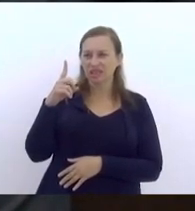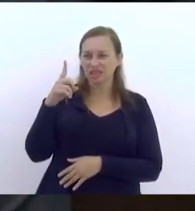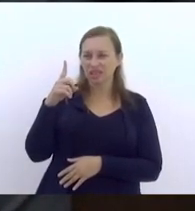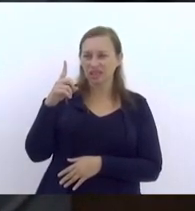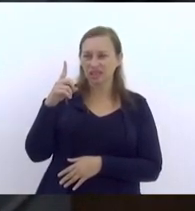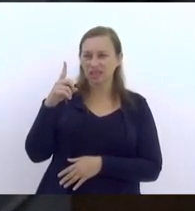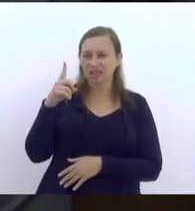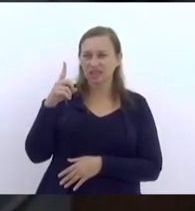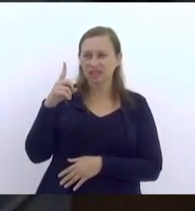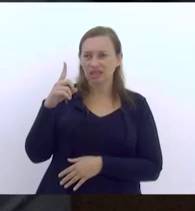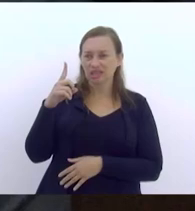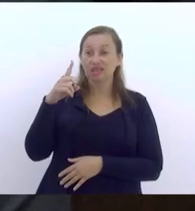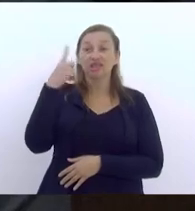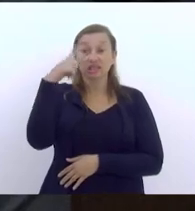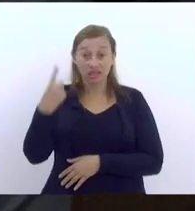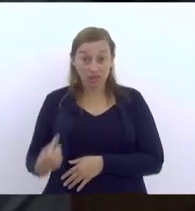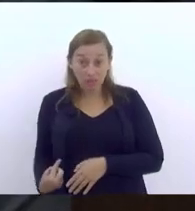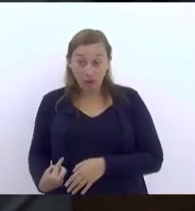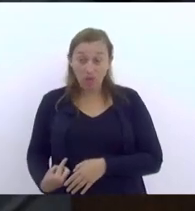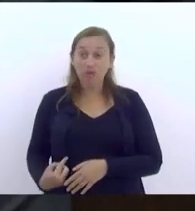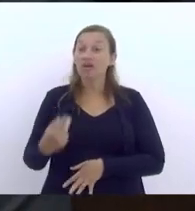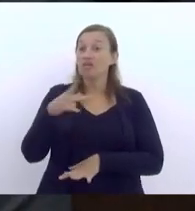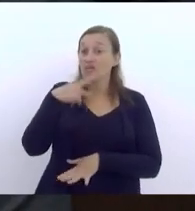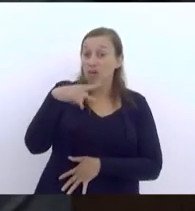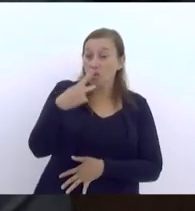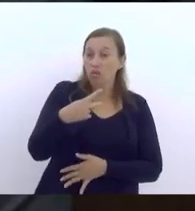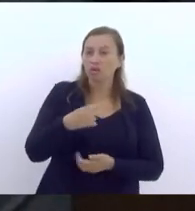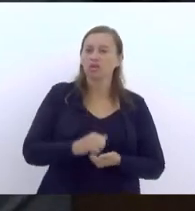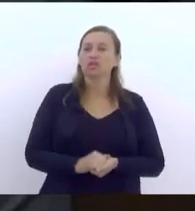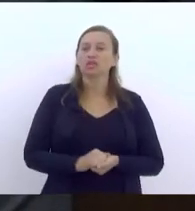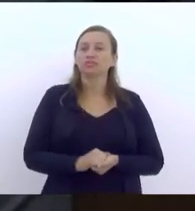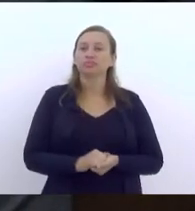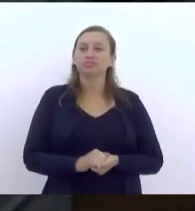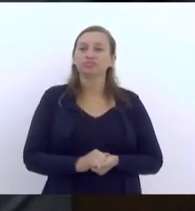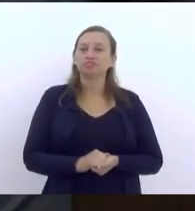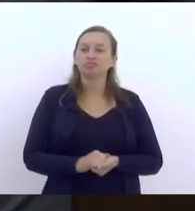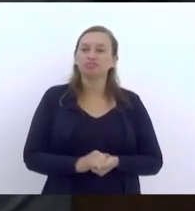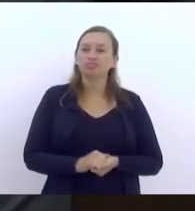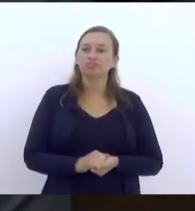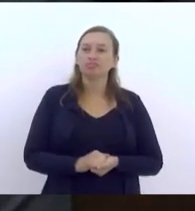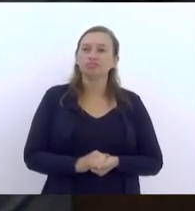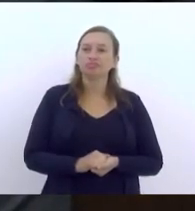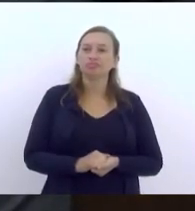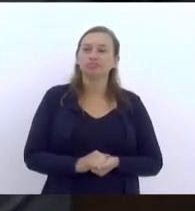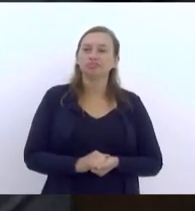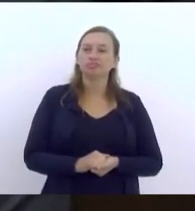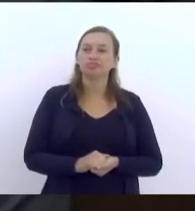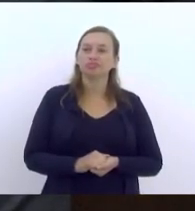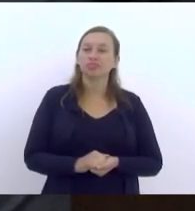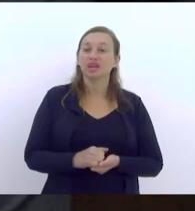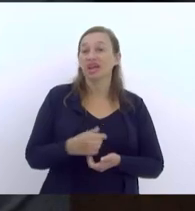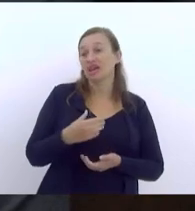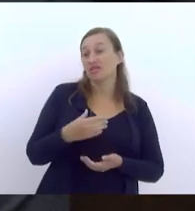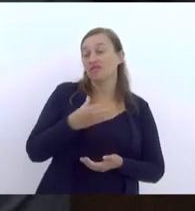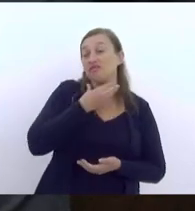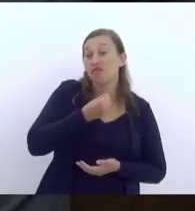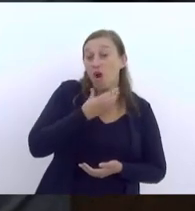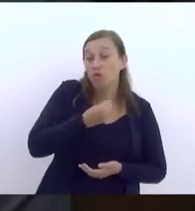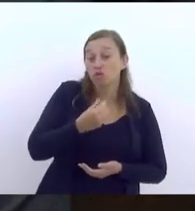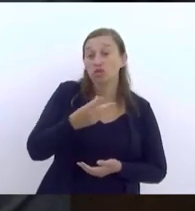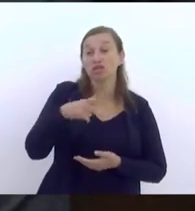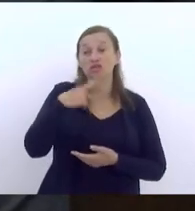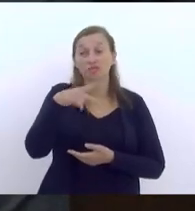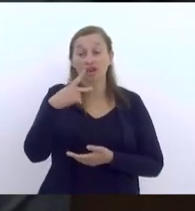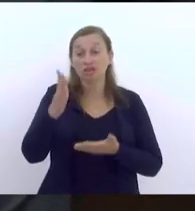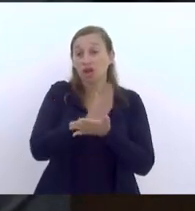A Vossa Excelência Dani Balbi, ela falou que disse que era uma falácia o que tinha sido dito por